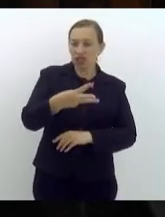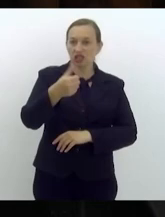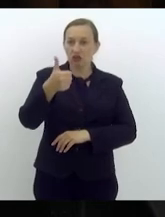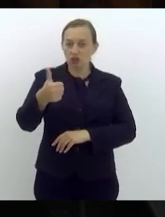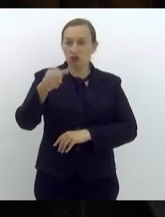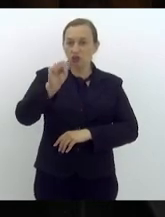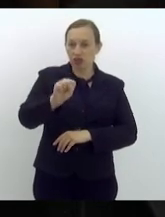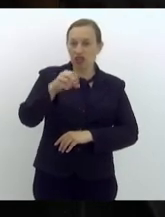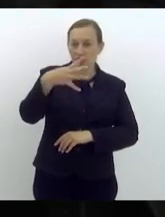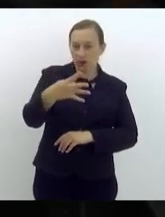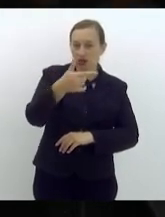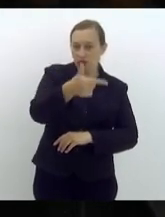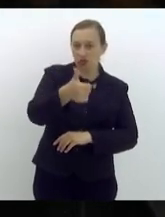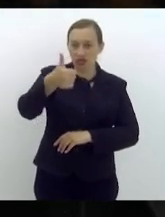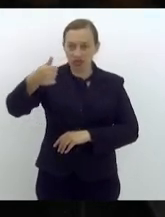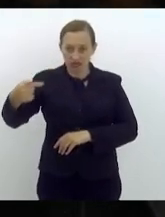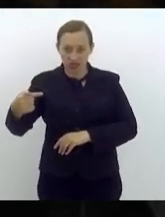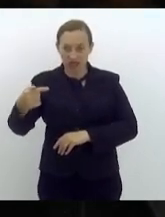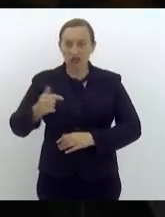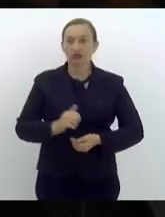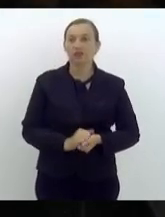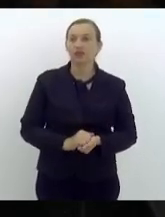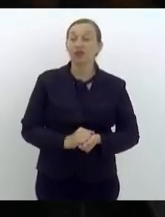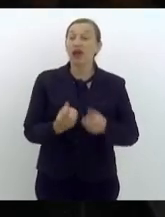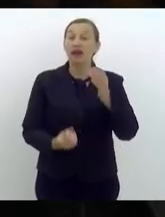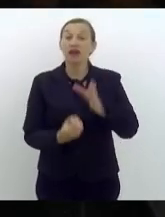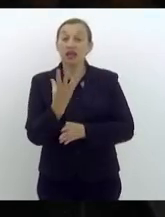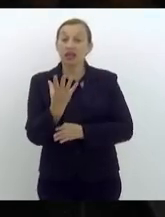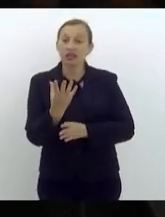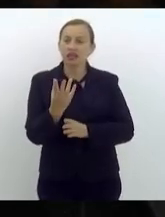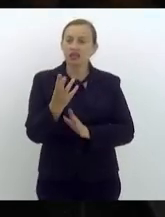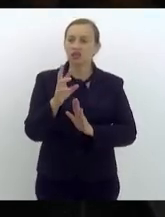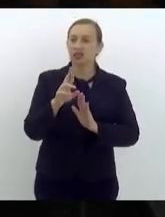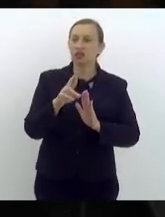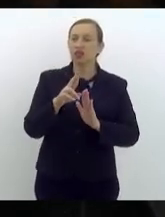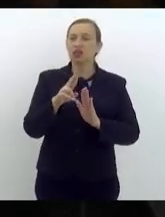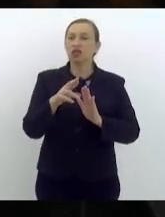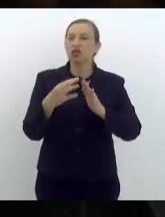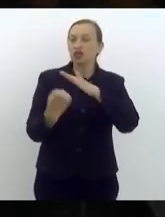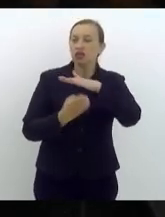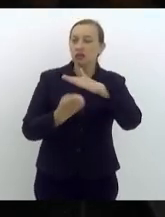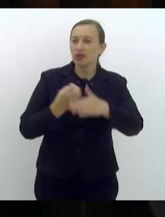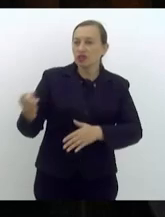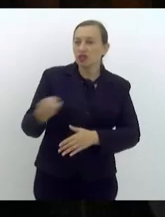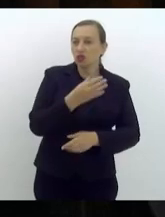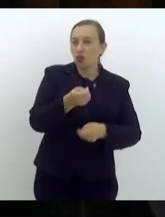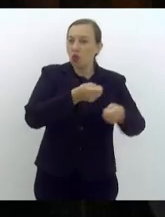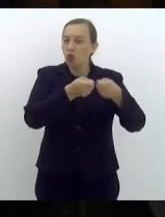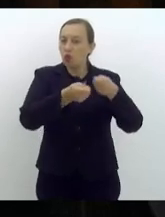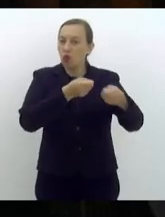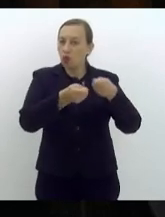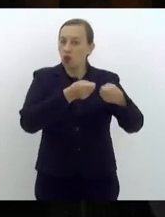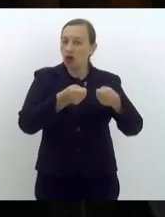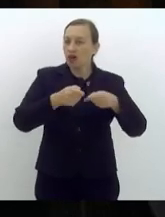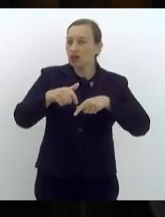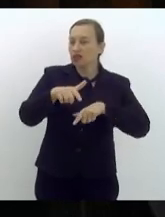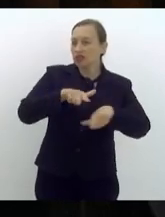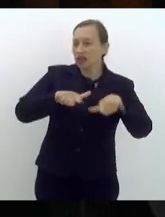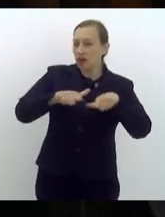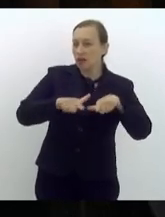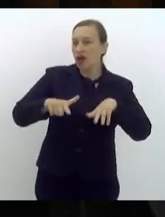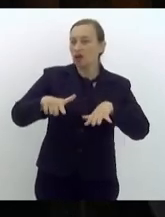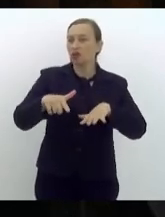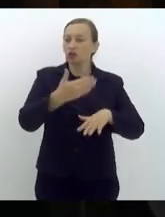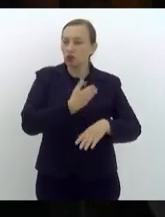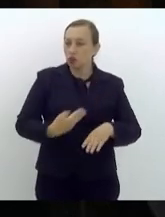3184/17, que dispunha sobre a criação da nova agência reguladora de serviços públicos, com a fusão